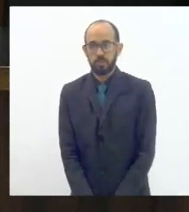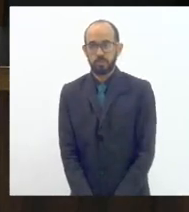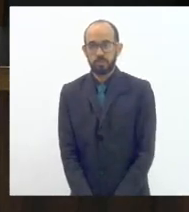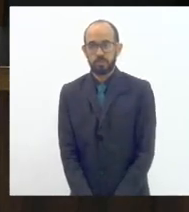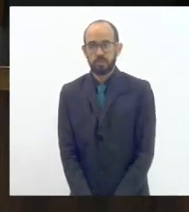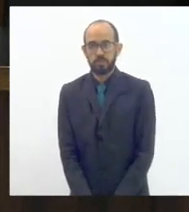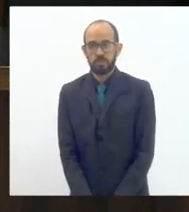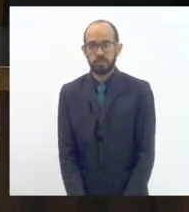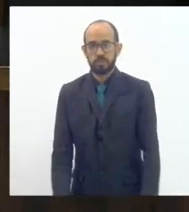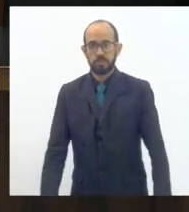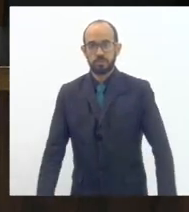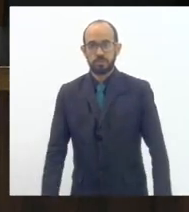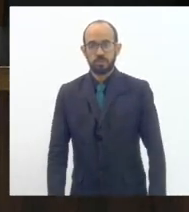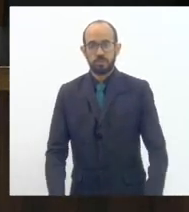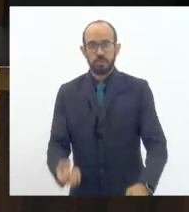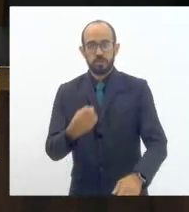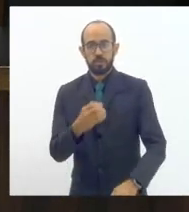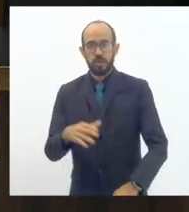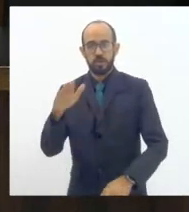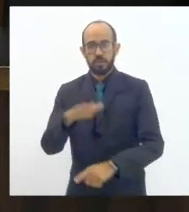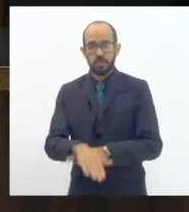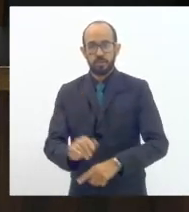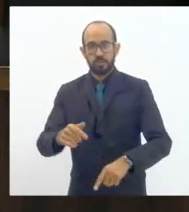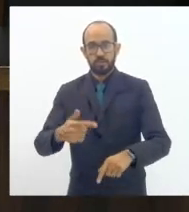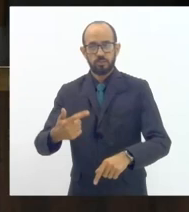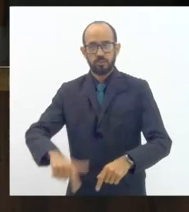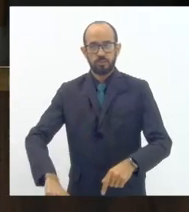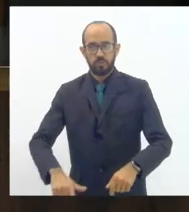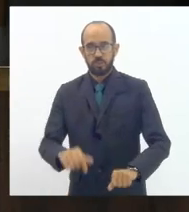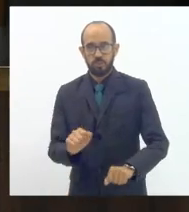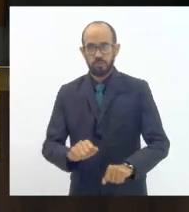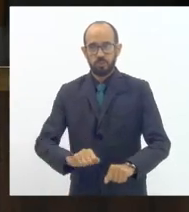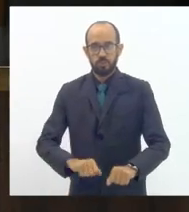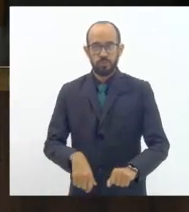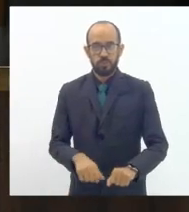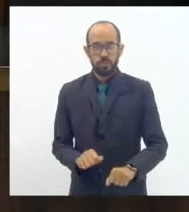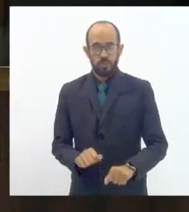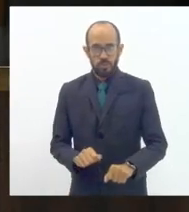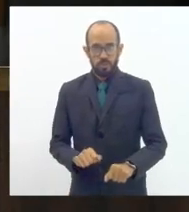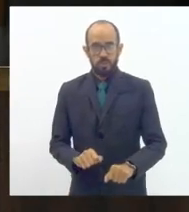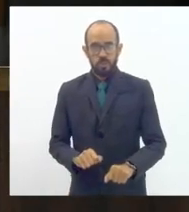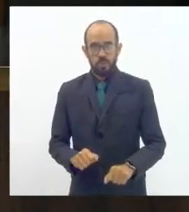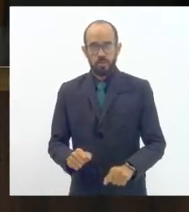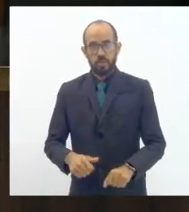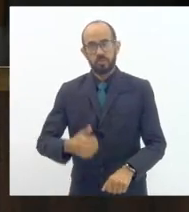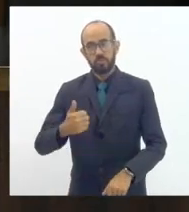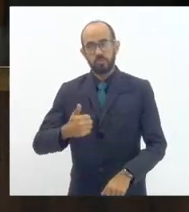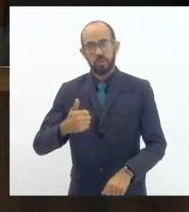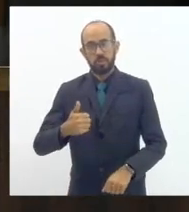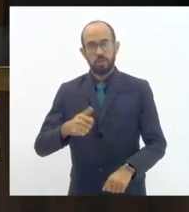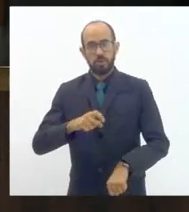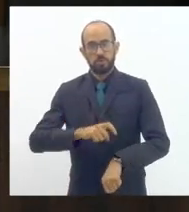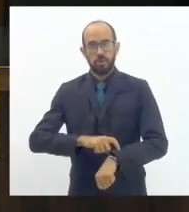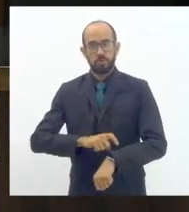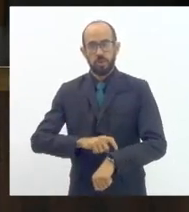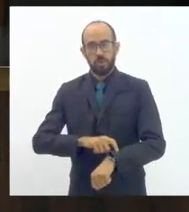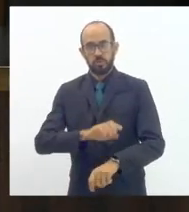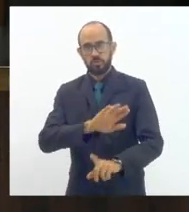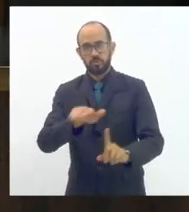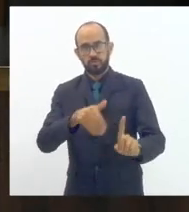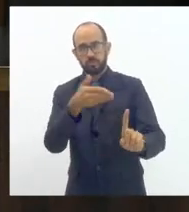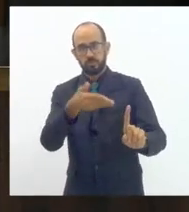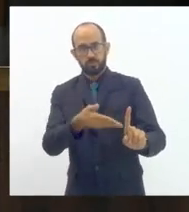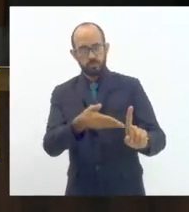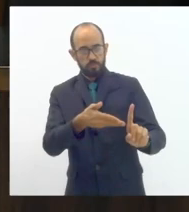Bom, quero novamente dar boa tarde a todos e todas. Agora teremos um primeiro momento de solenidade e homenagem